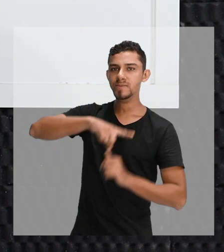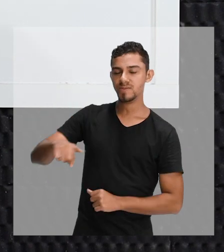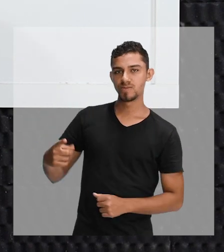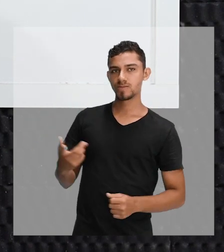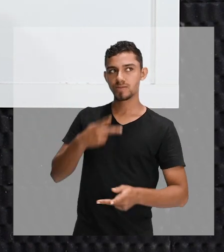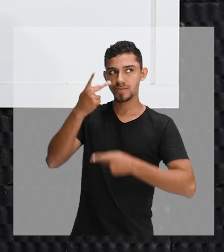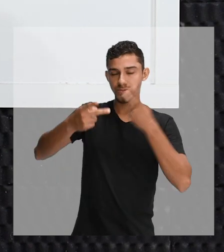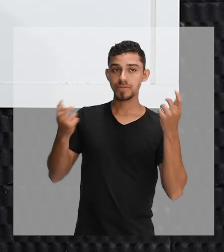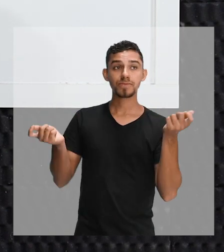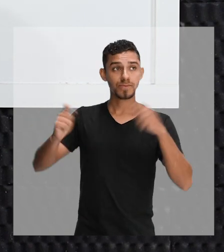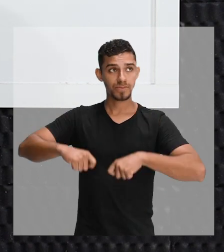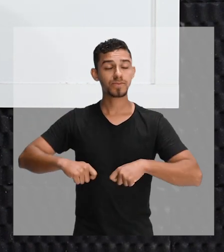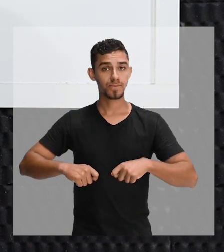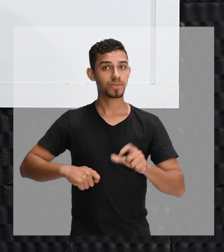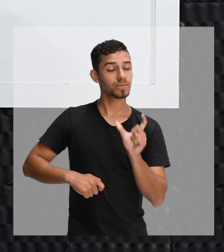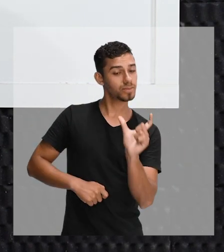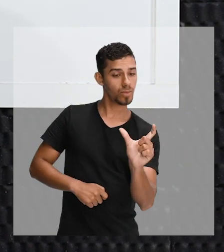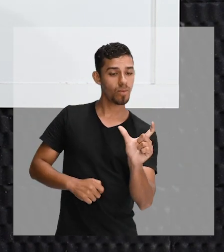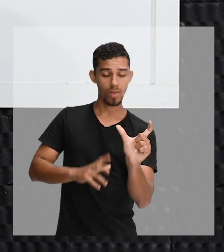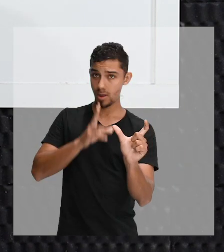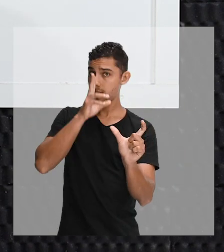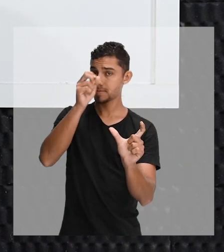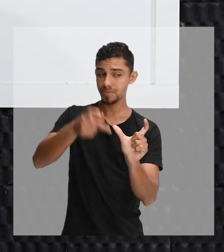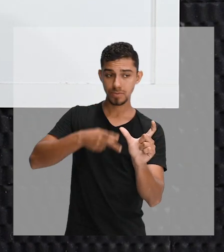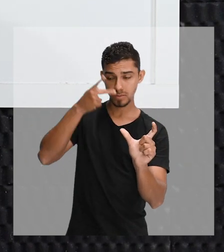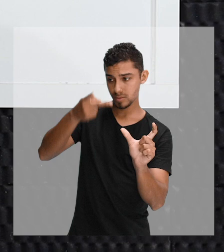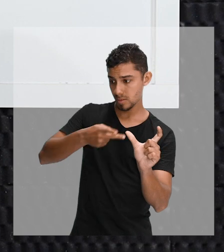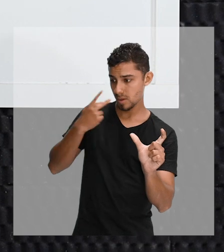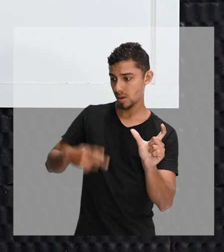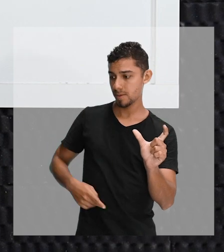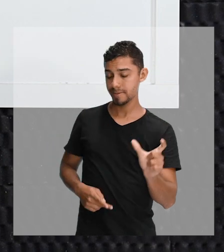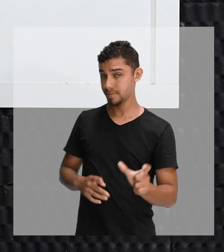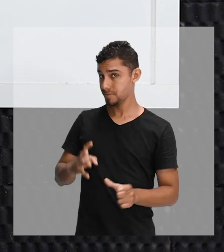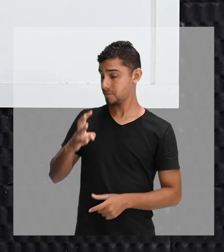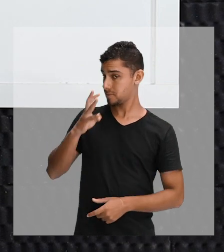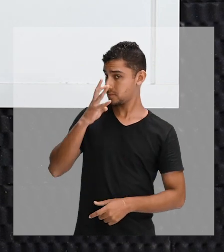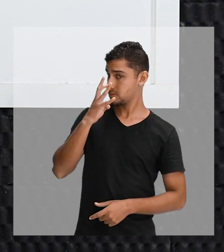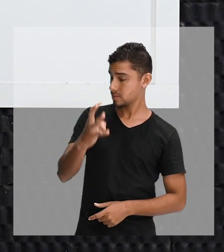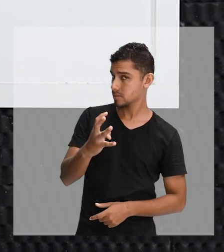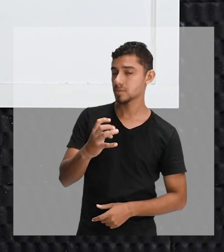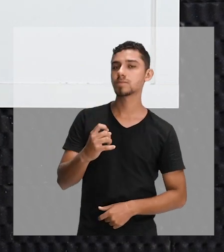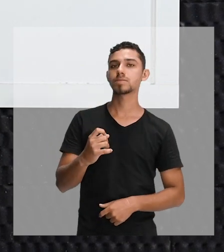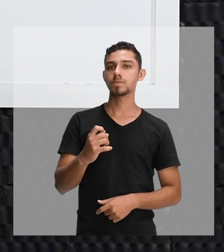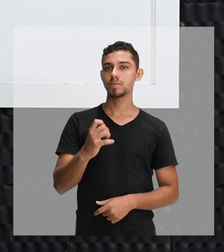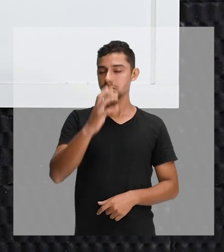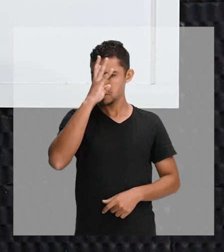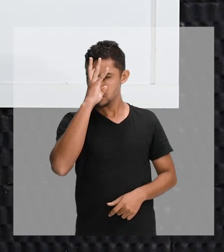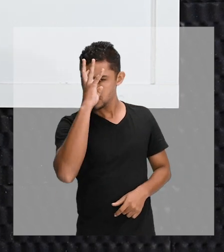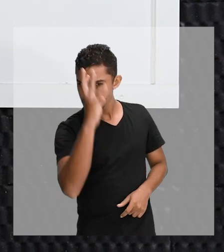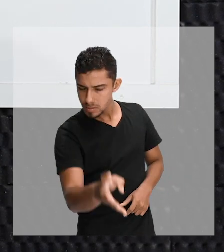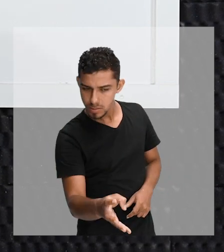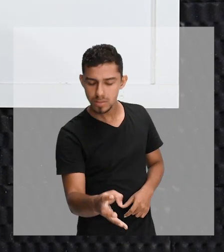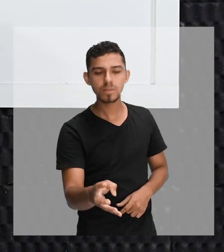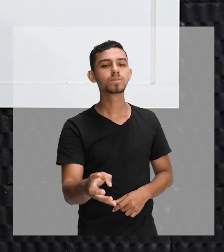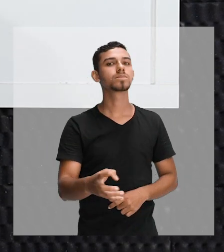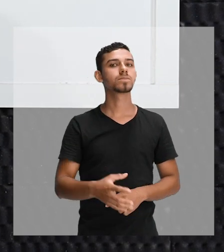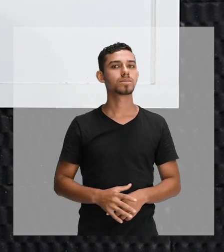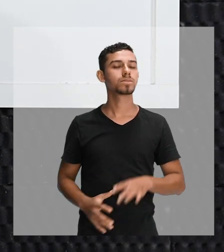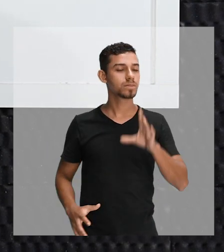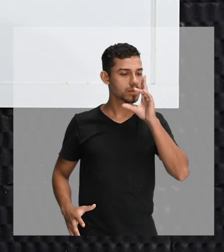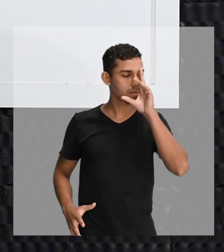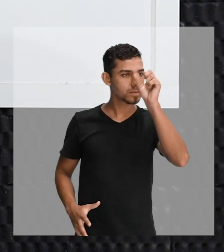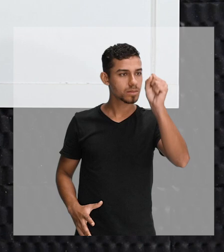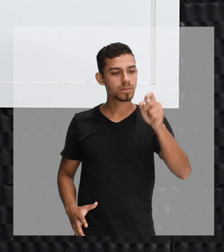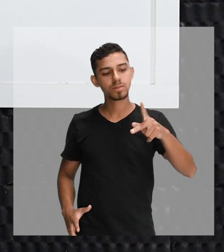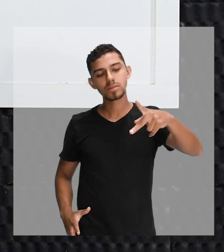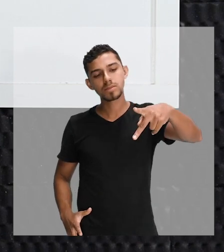que você pretende. E aí, quando essa sua fala, quando essa sua intenção, ela é extremamente poderosa, aí, ó, tá vendo?